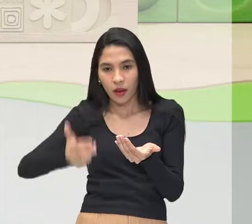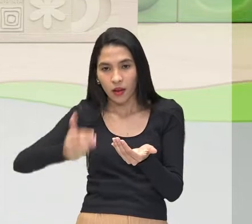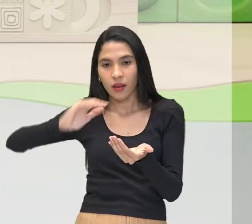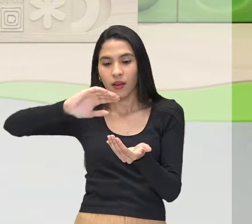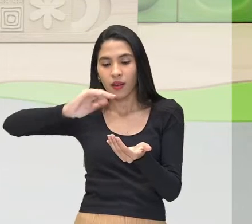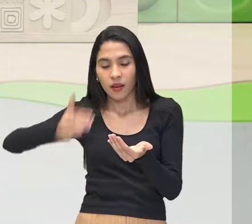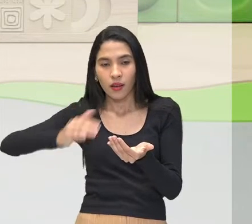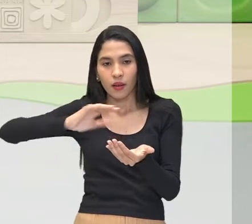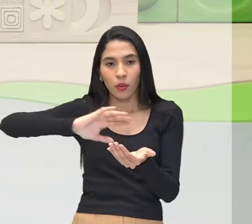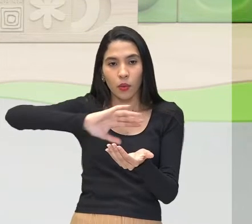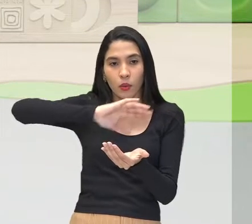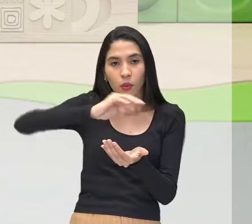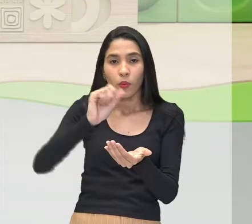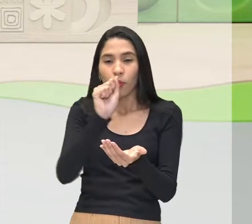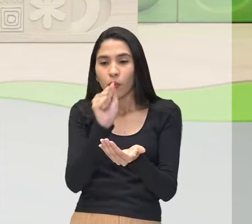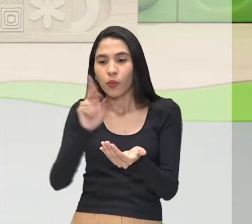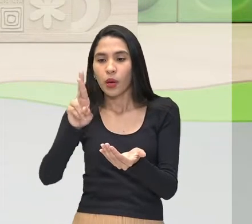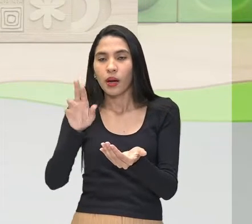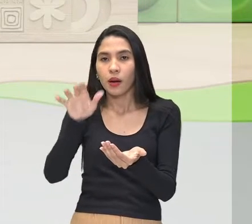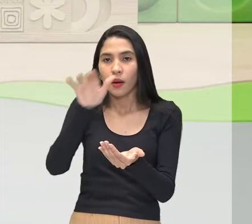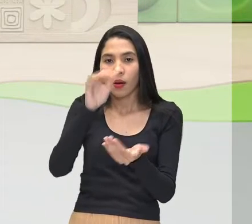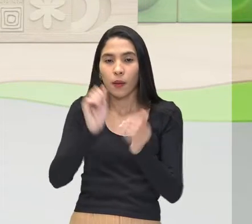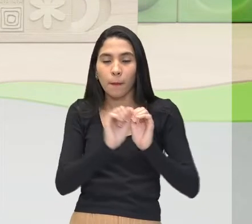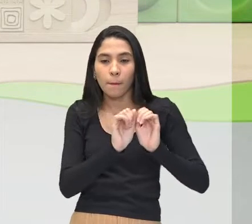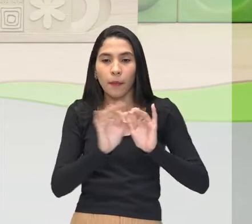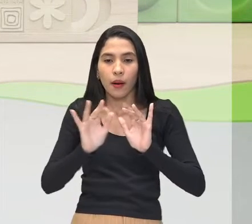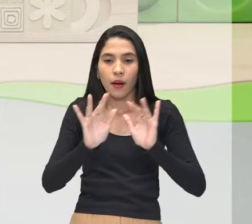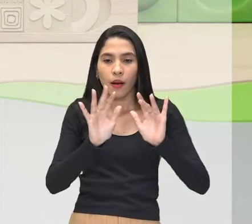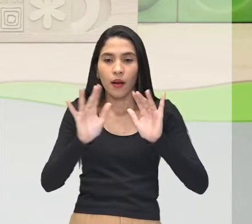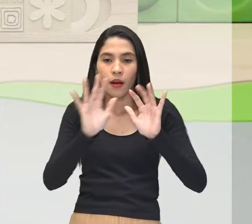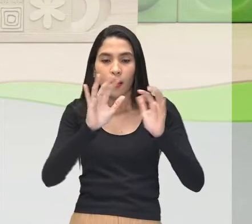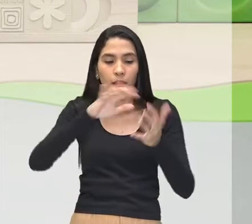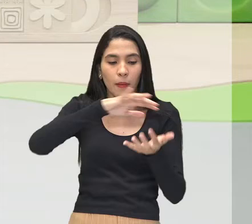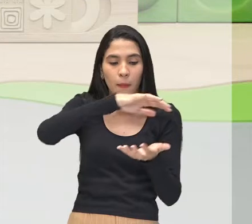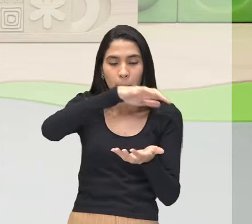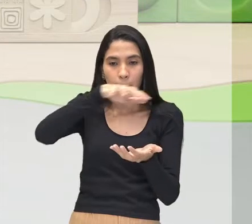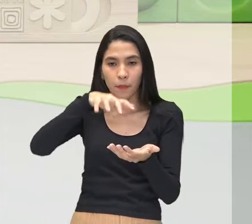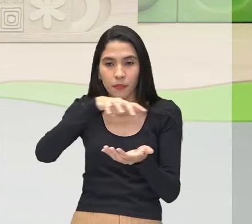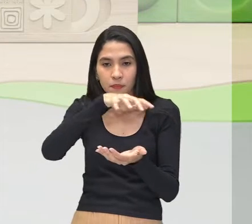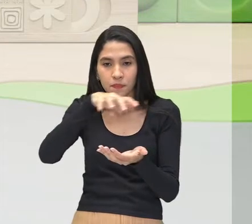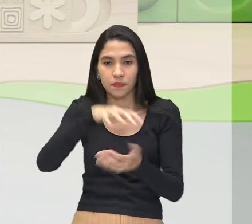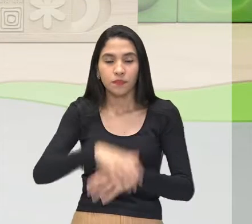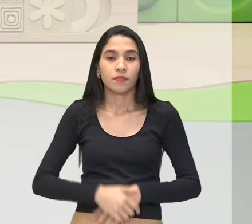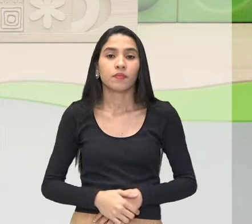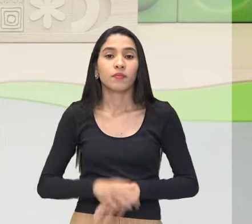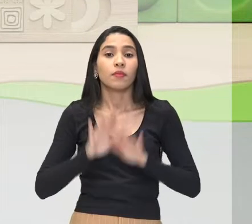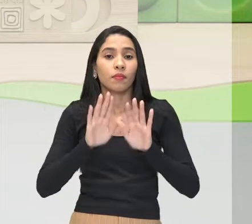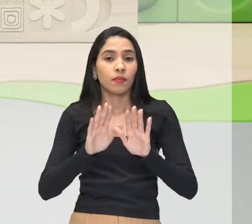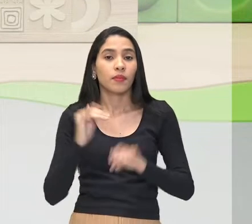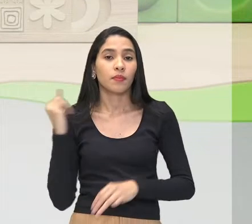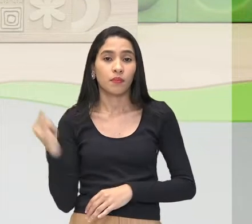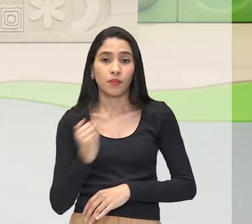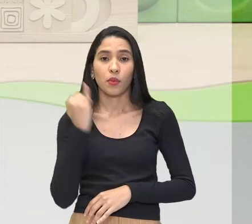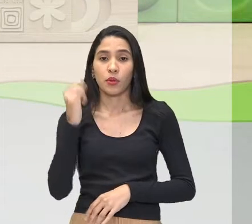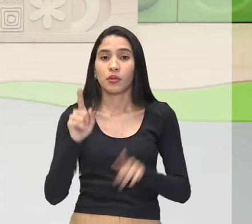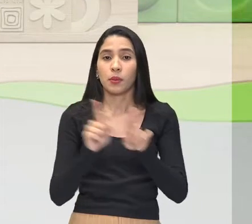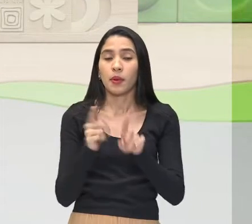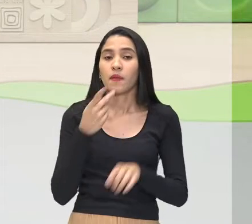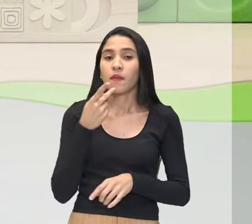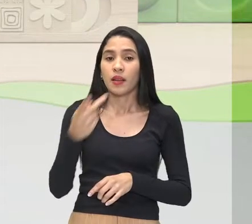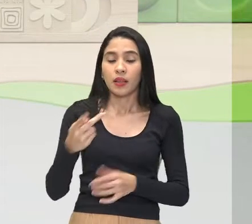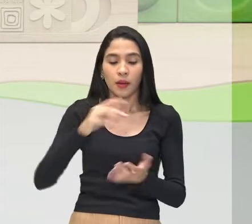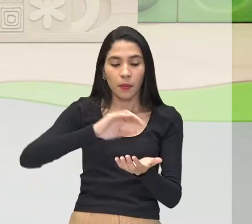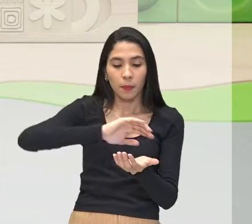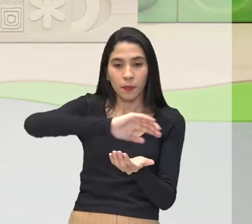essa camada de ar que envolve o nosso planeta, certo? E é importante dizer que essa camada de